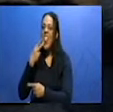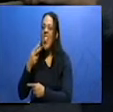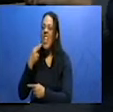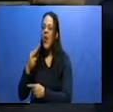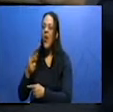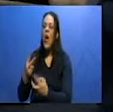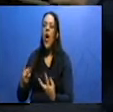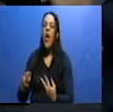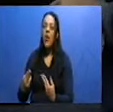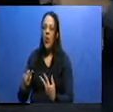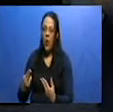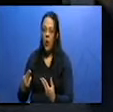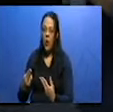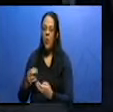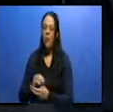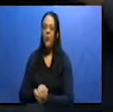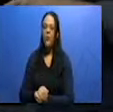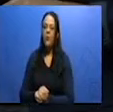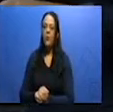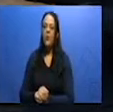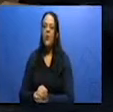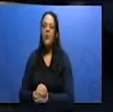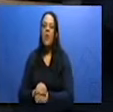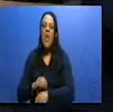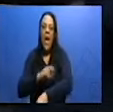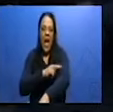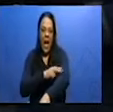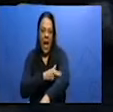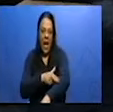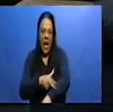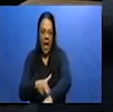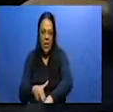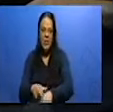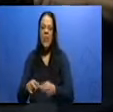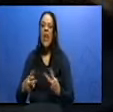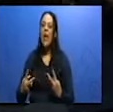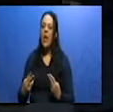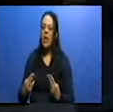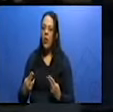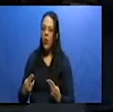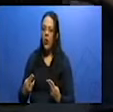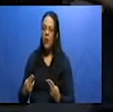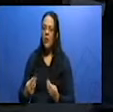mesma língua. E tinha a mesma etnia. Dividiam-se em